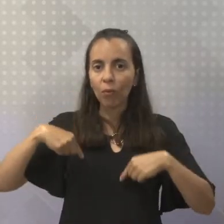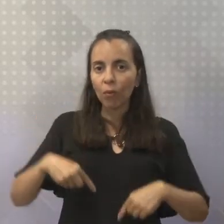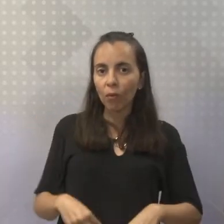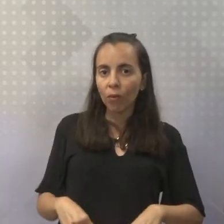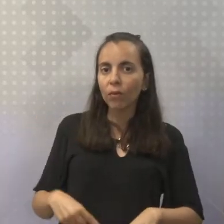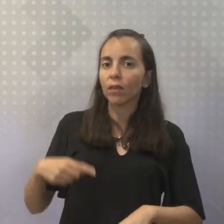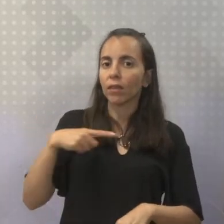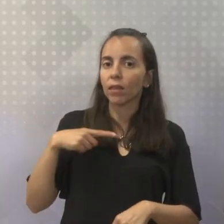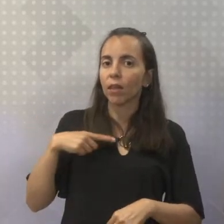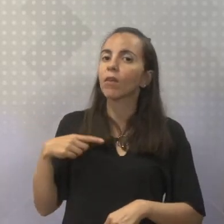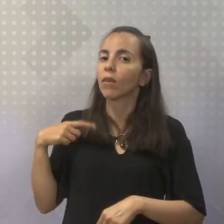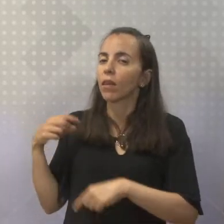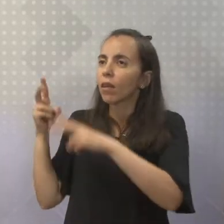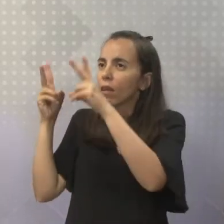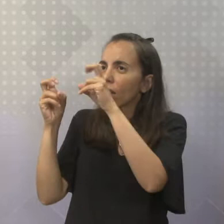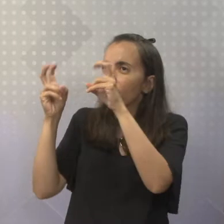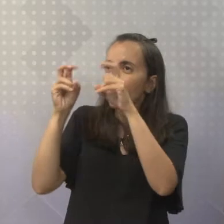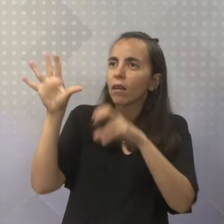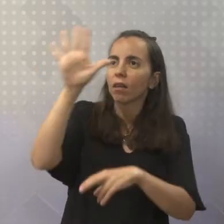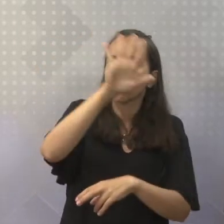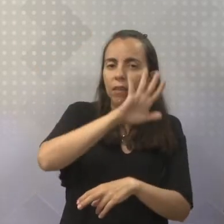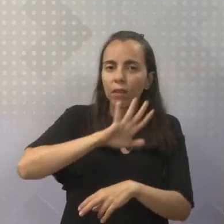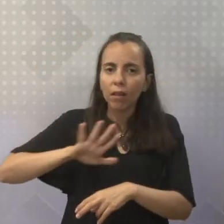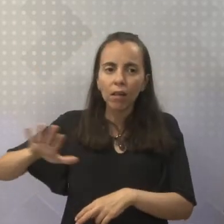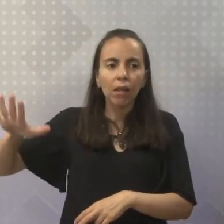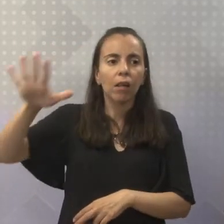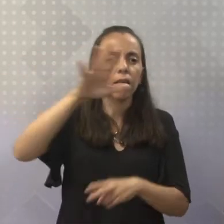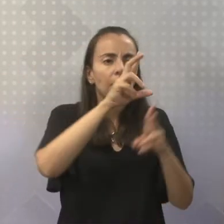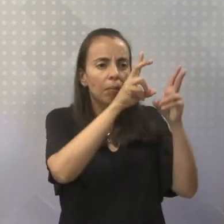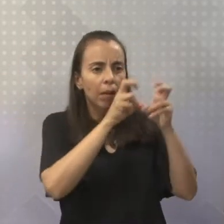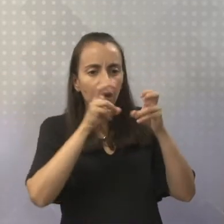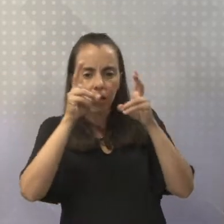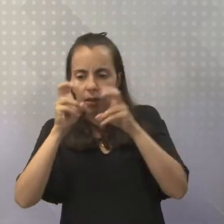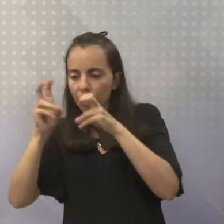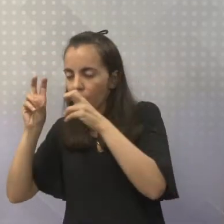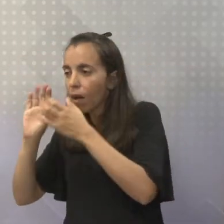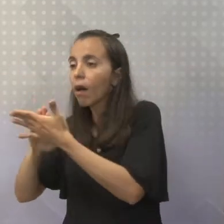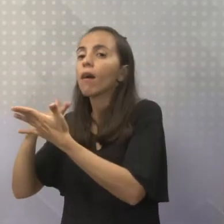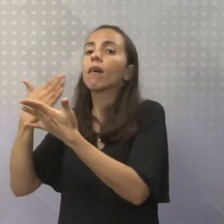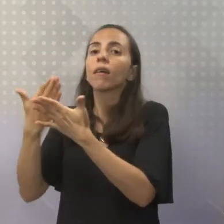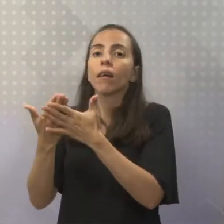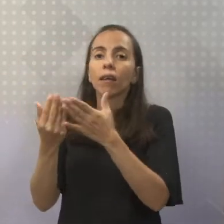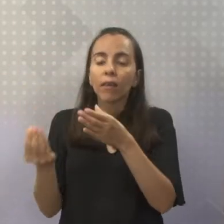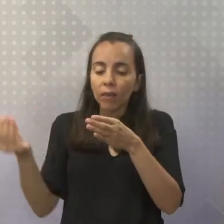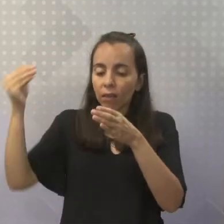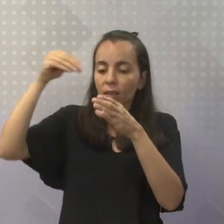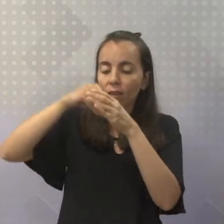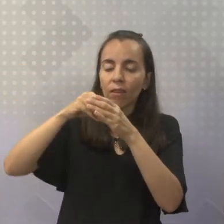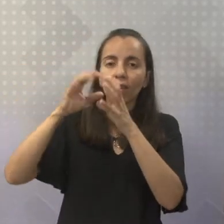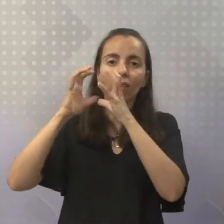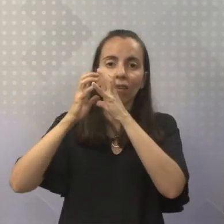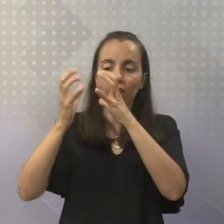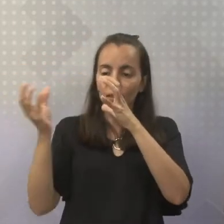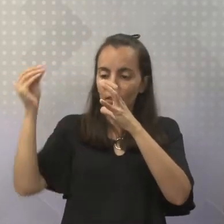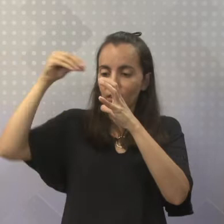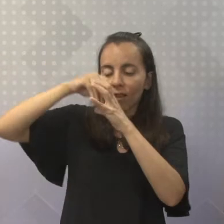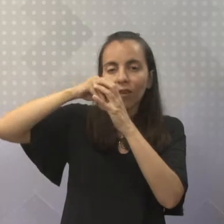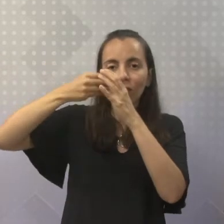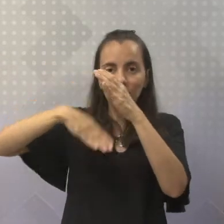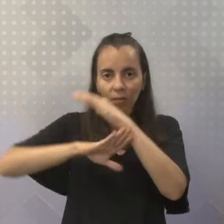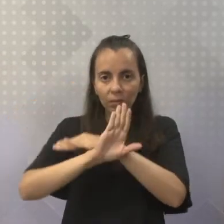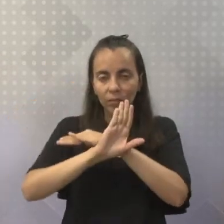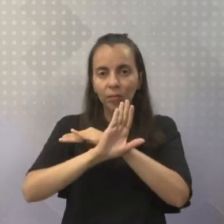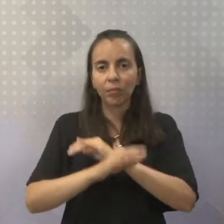captar imagem, estímulos do ambiente, interpretá-los e arquivá-los. Consequentemente,